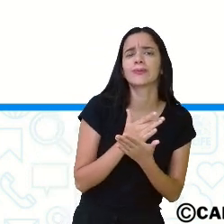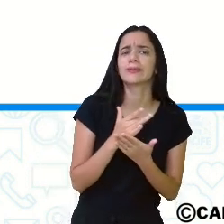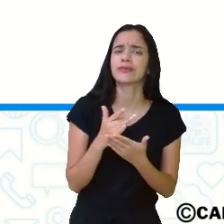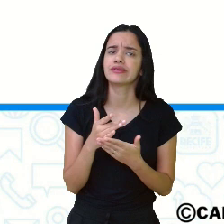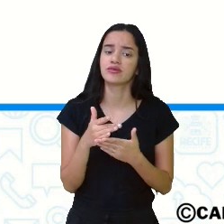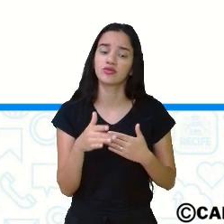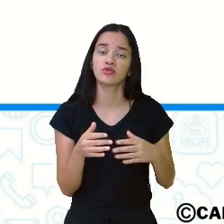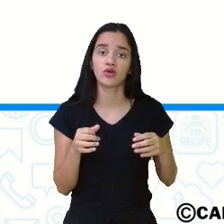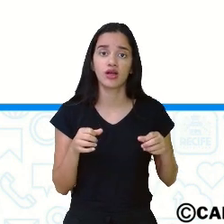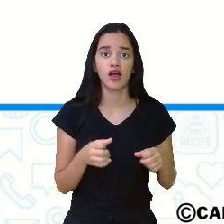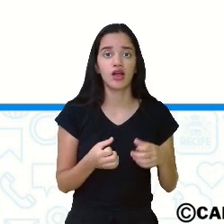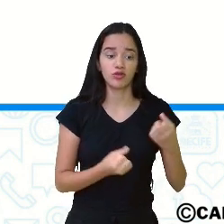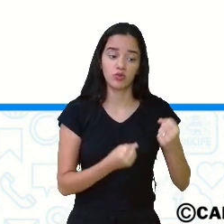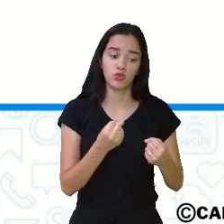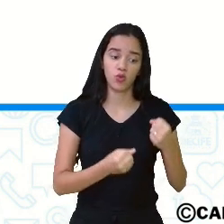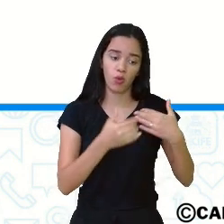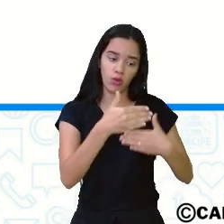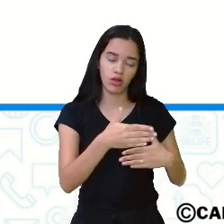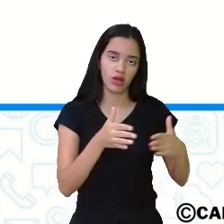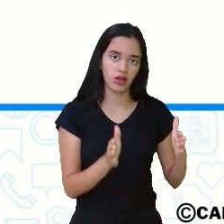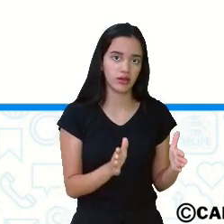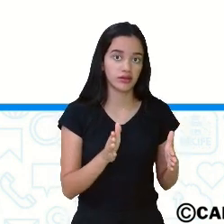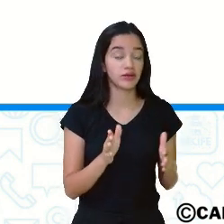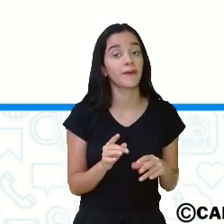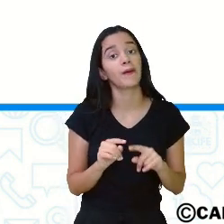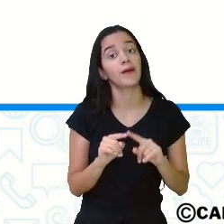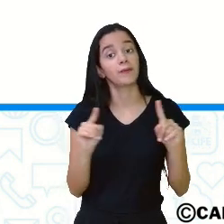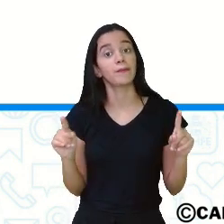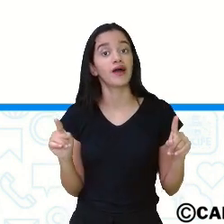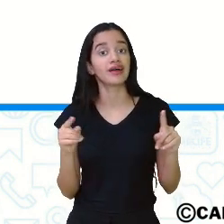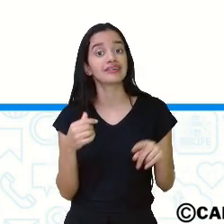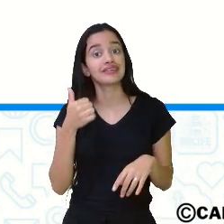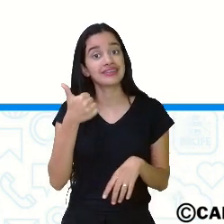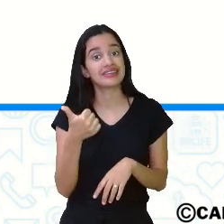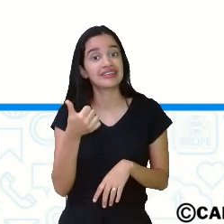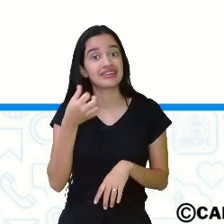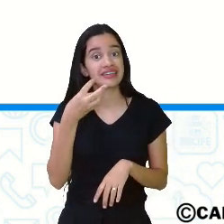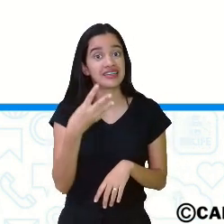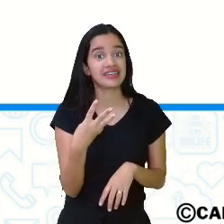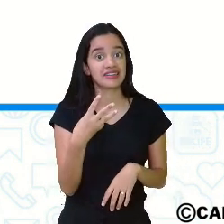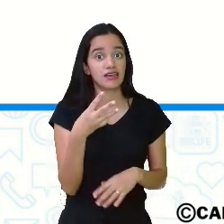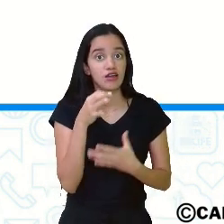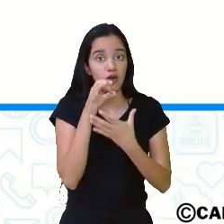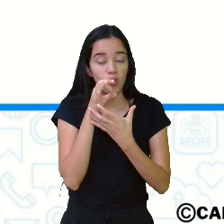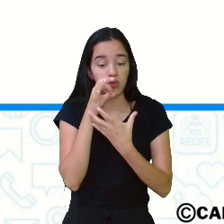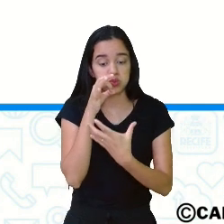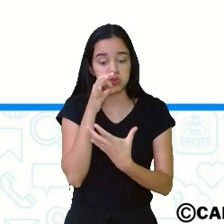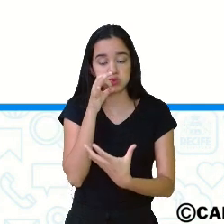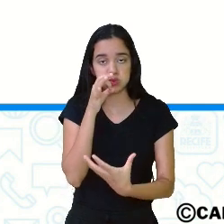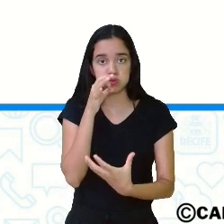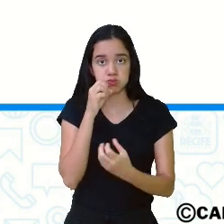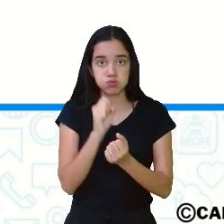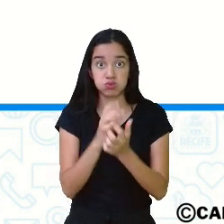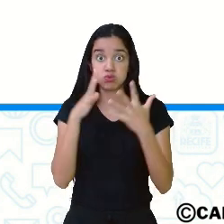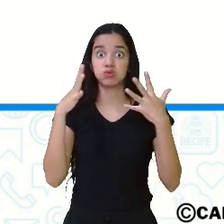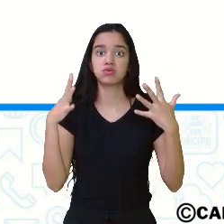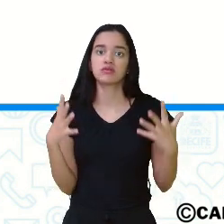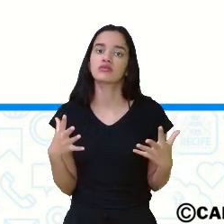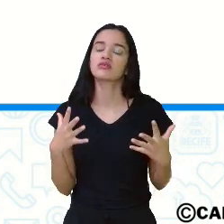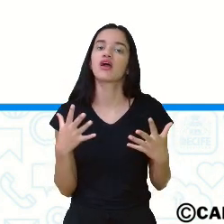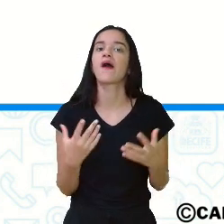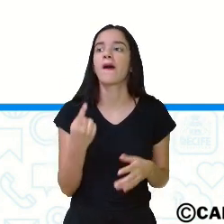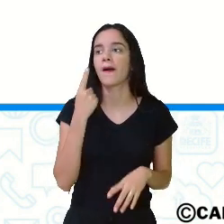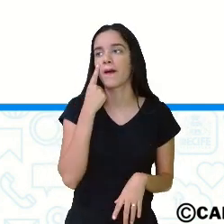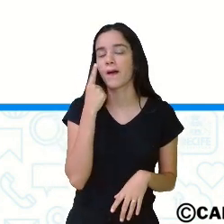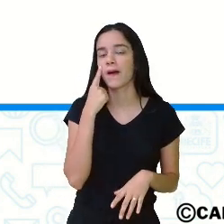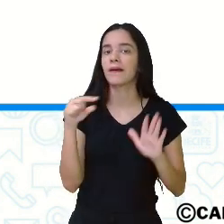nesse carrinho, lá no circo. Mas 13 estouraram. Se 13 estouraram, então é menos. Olha